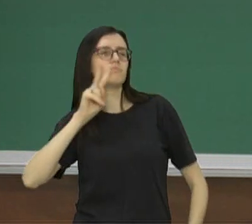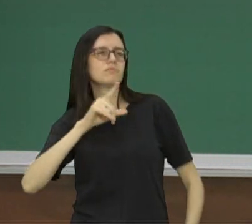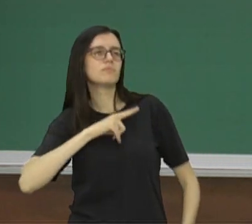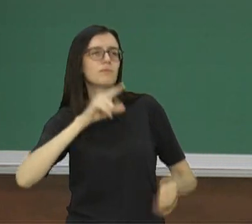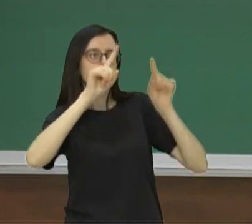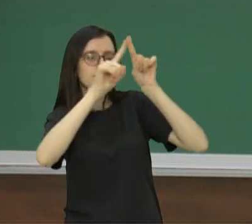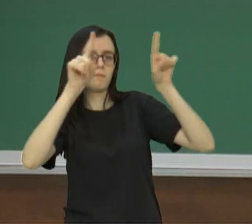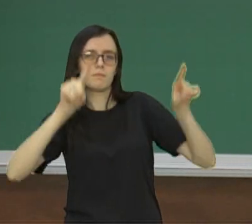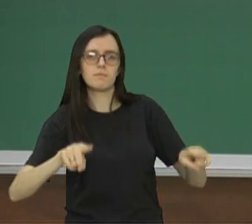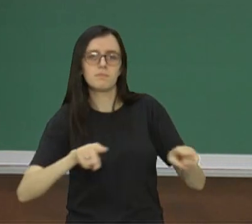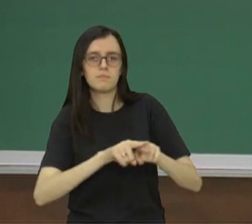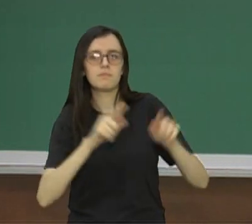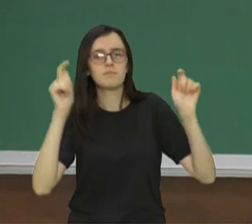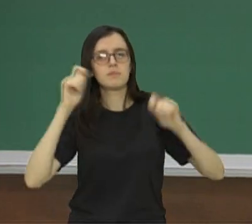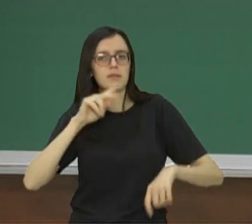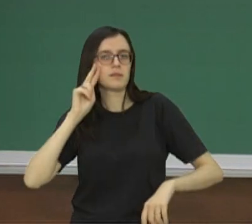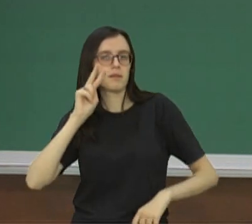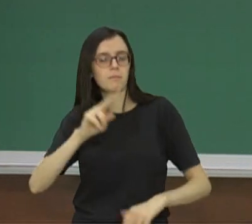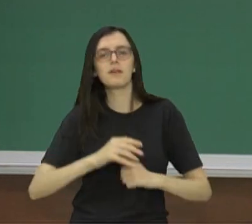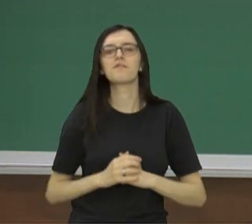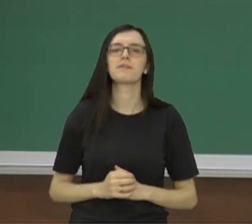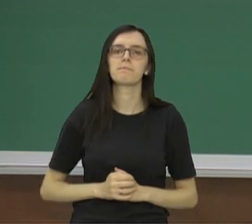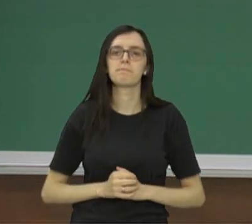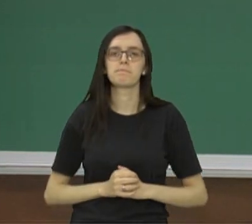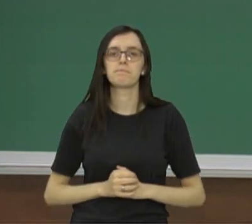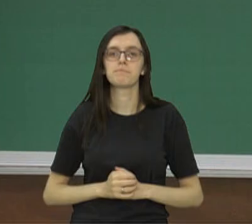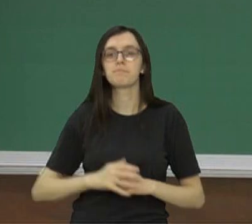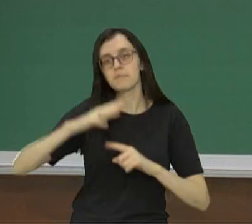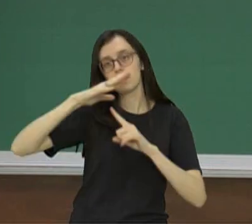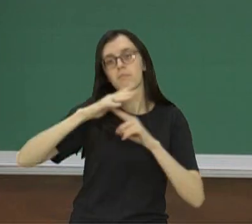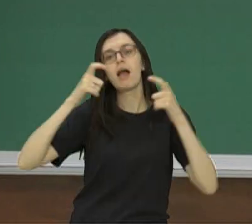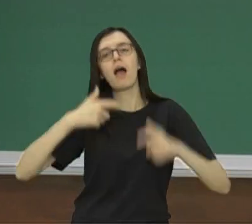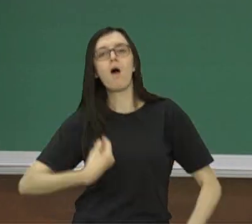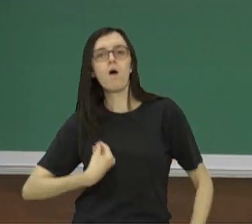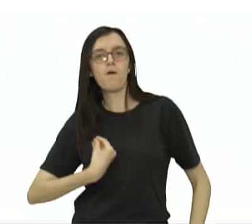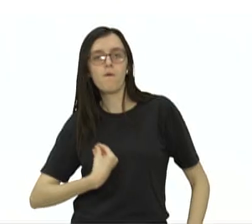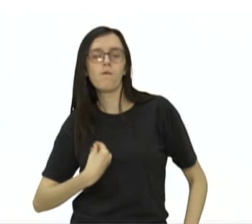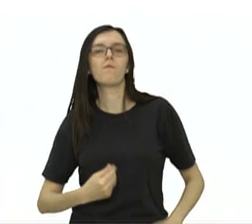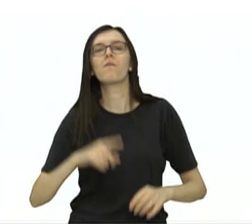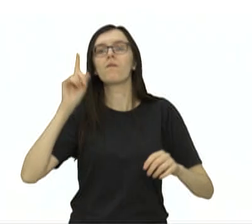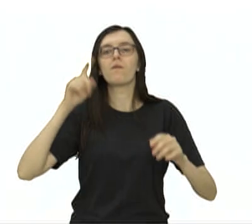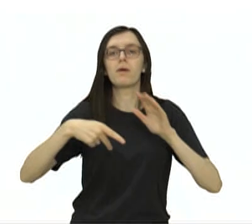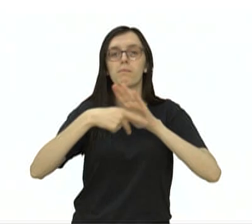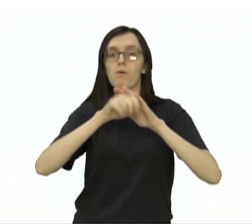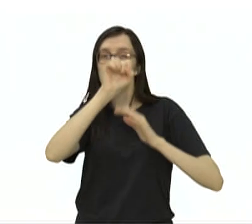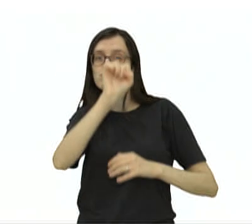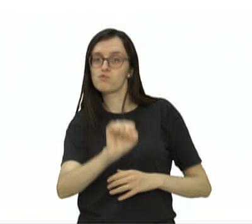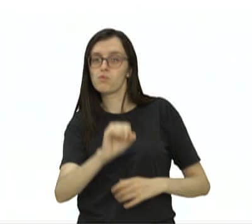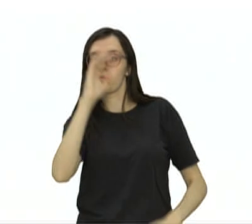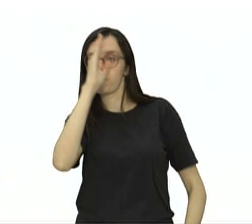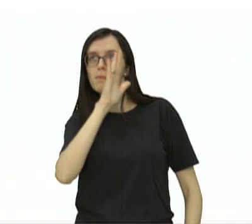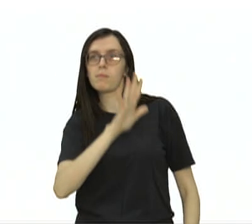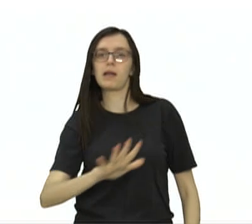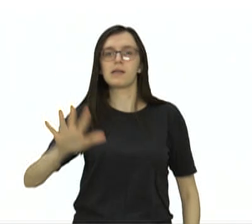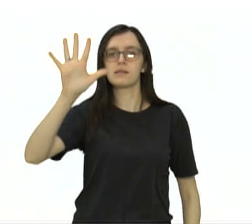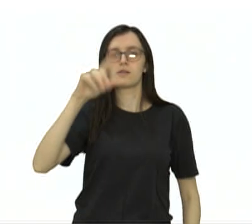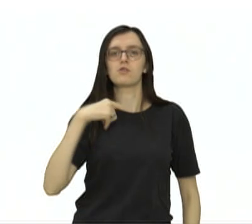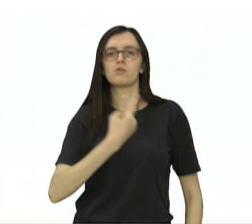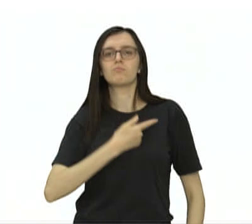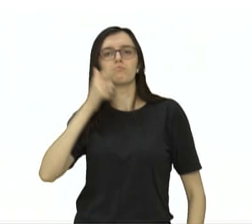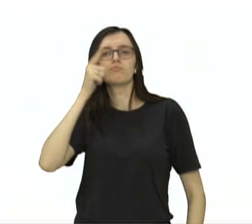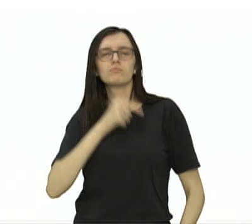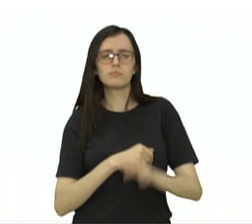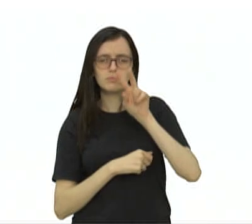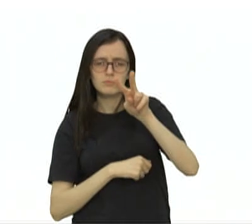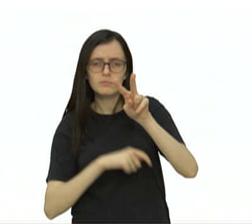aqui nesse mapa, onde o Paraná se localiza, então na região sul do Brasil, ali a gente consegue visualizar as